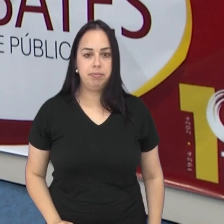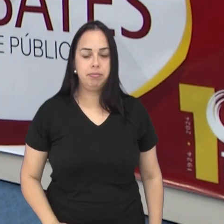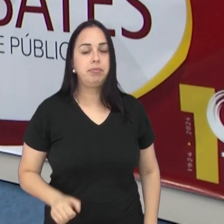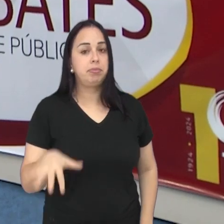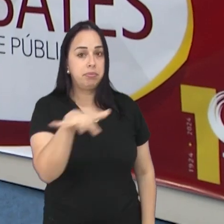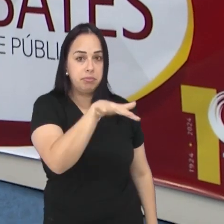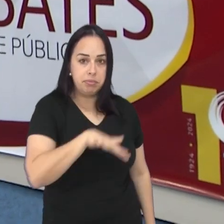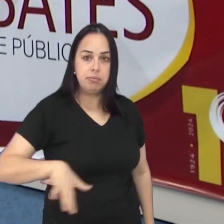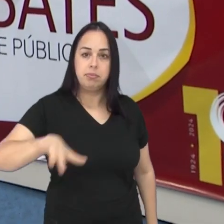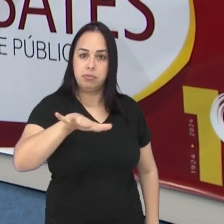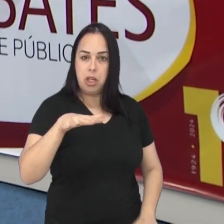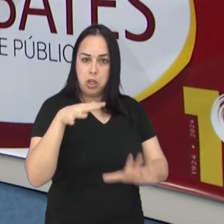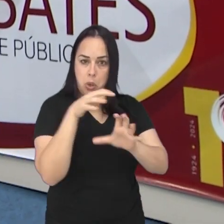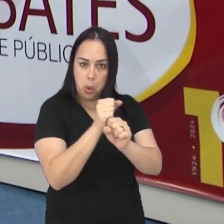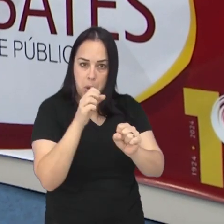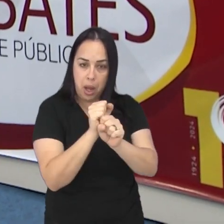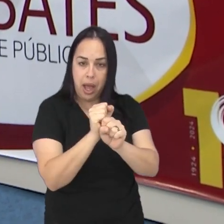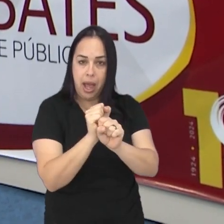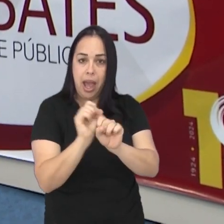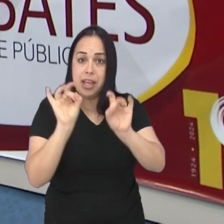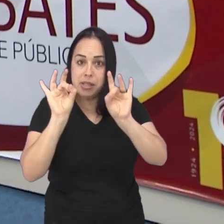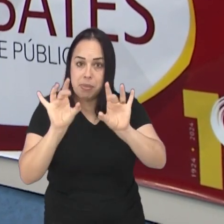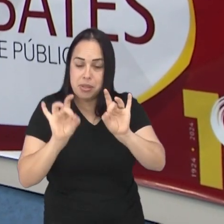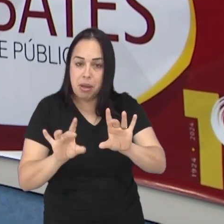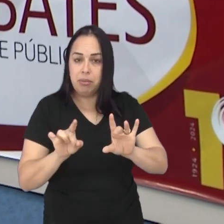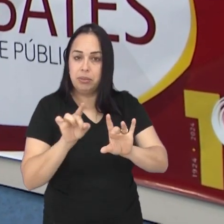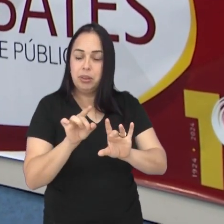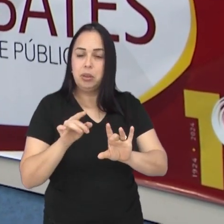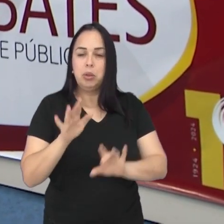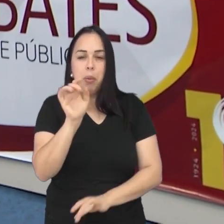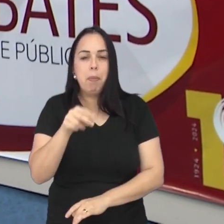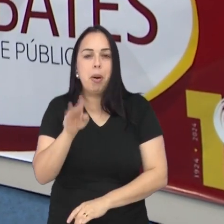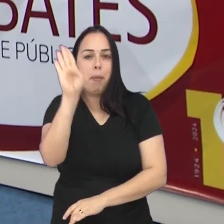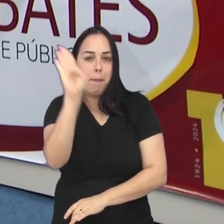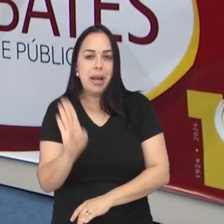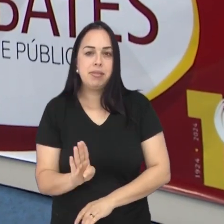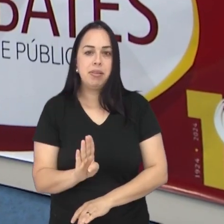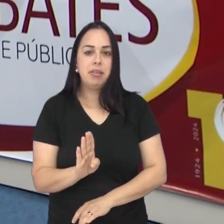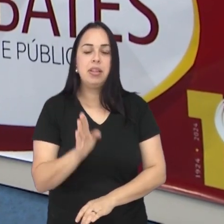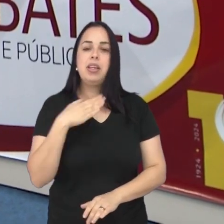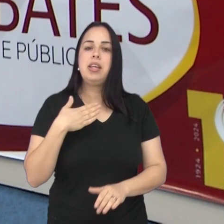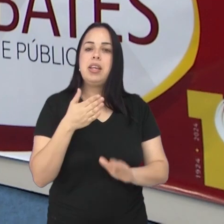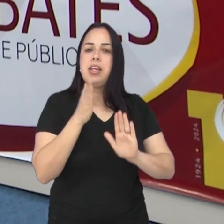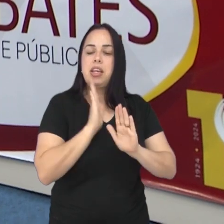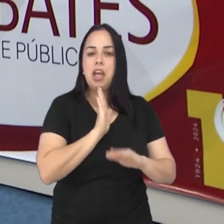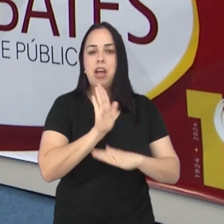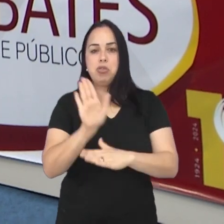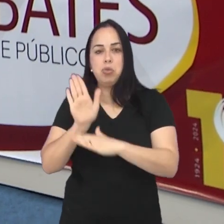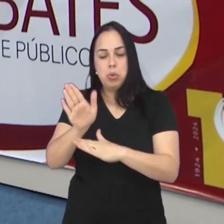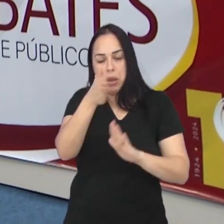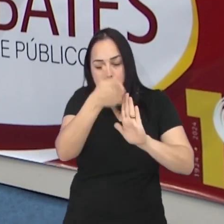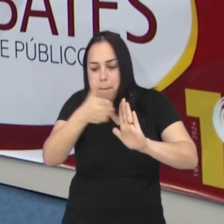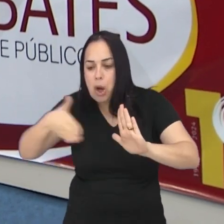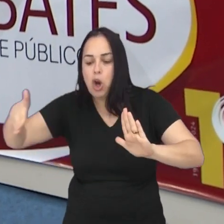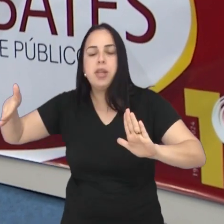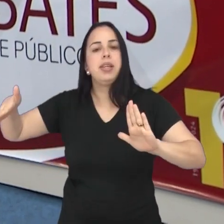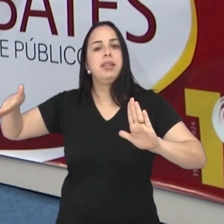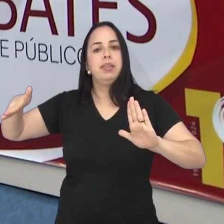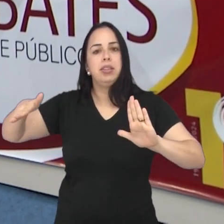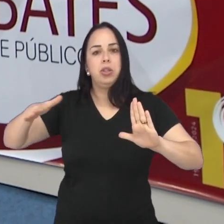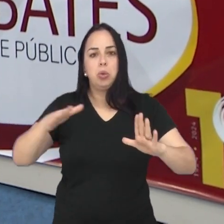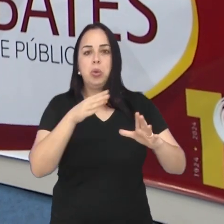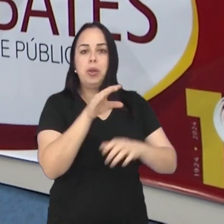Ministério Público de Contas é um ramo especial do Ministério Público brasileiro e que ele atua em todos os processos que